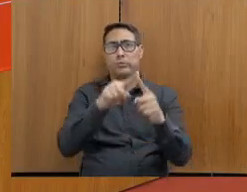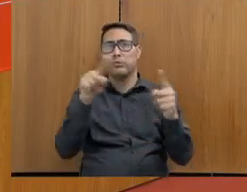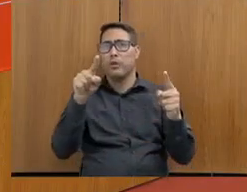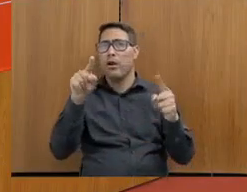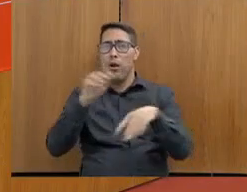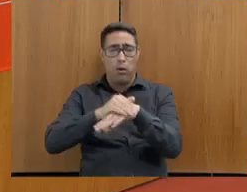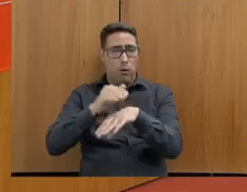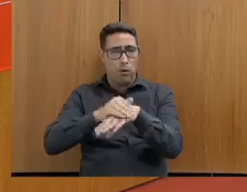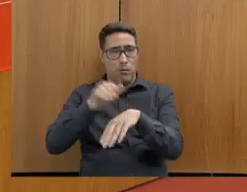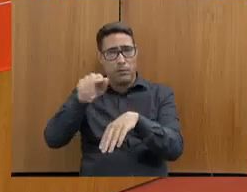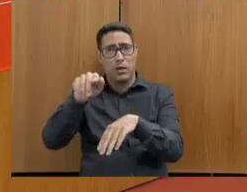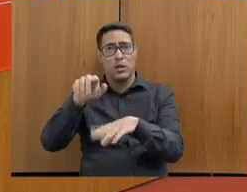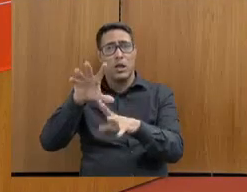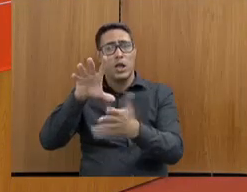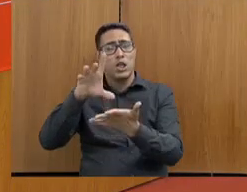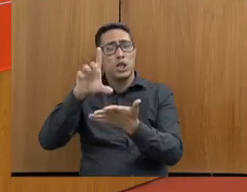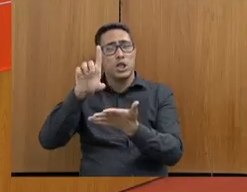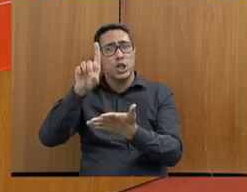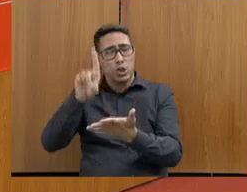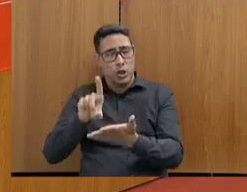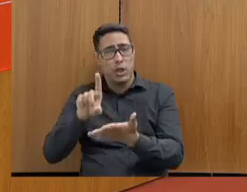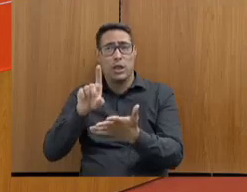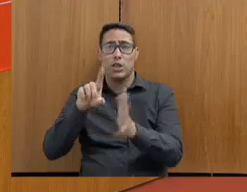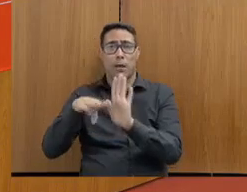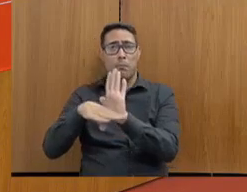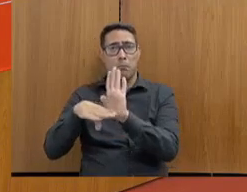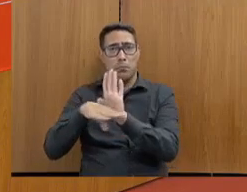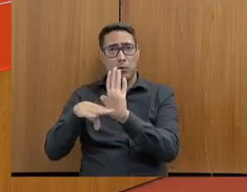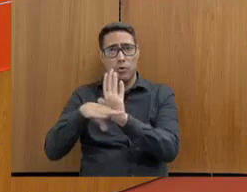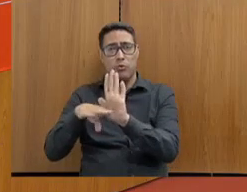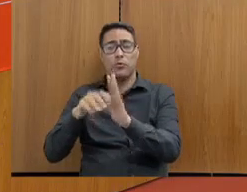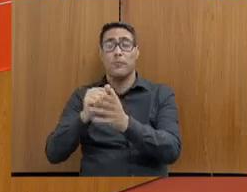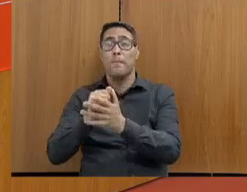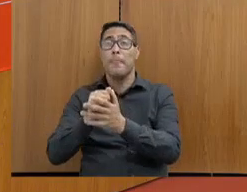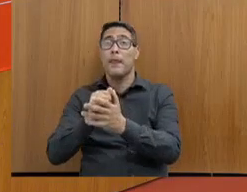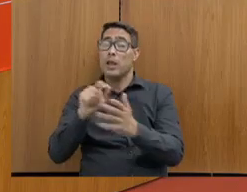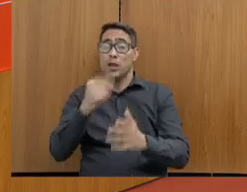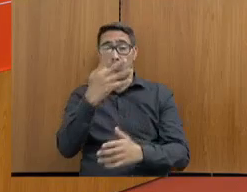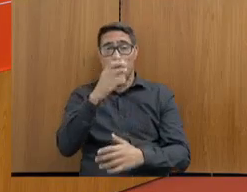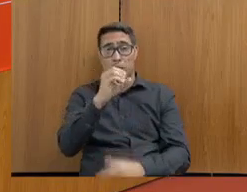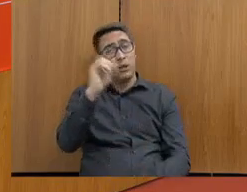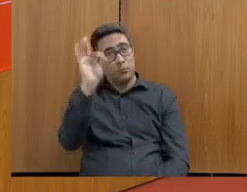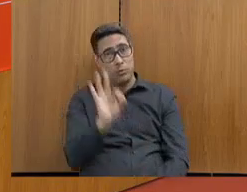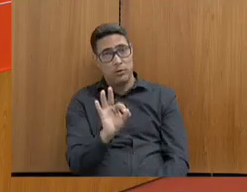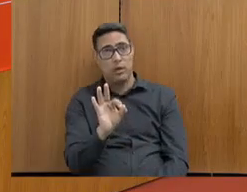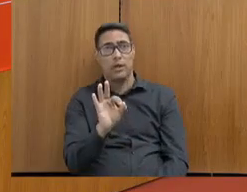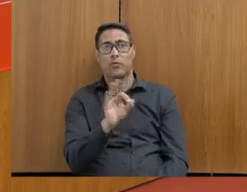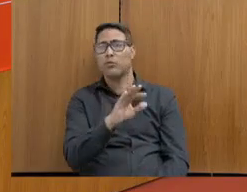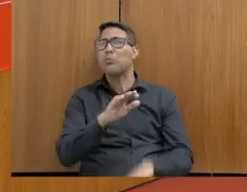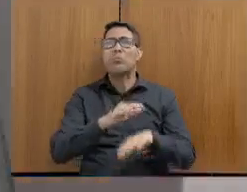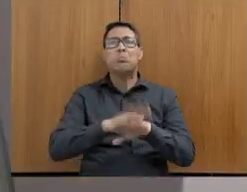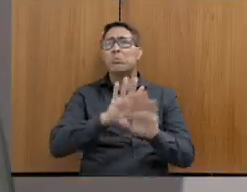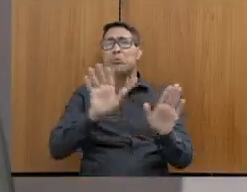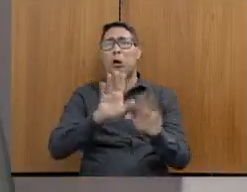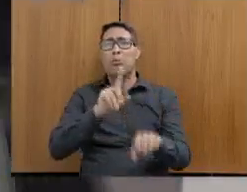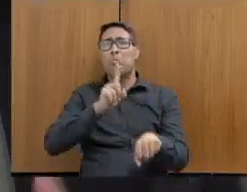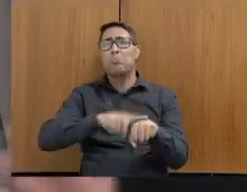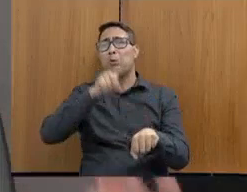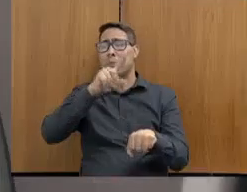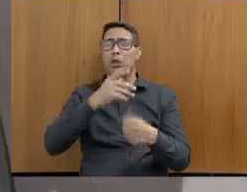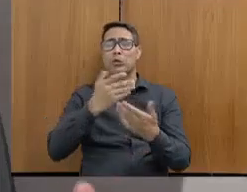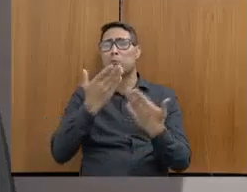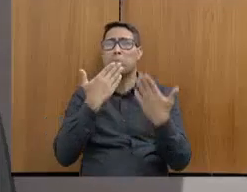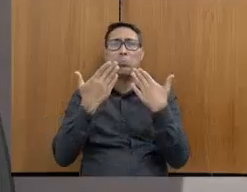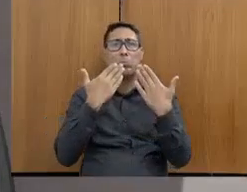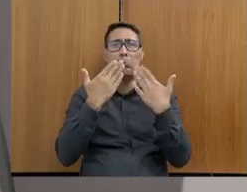ocupacional e né quarenta por cento desses pacientes tiveram só uma demanda momentânea né que